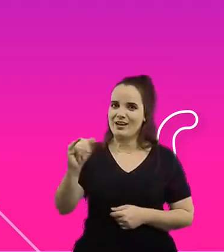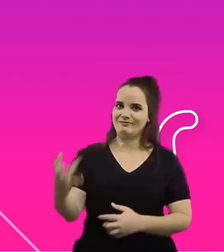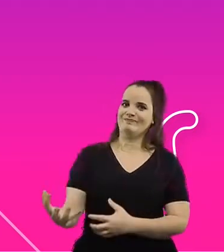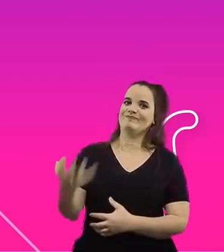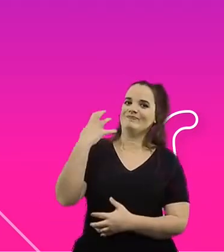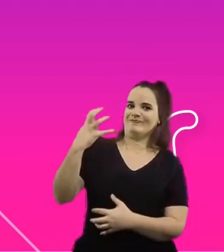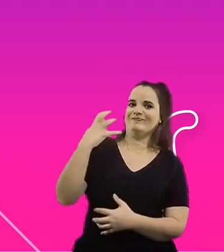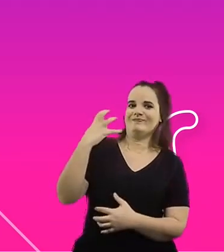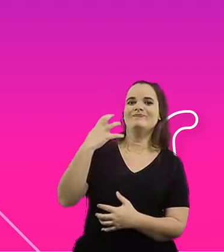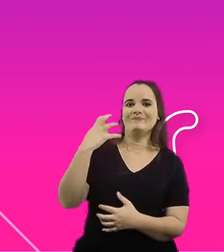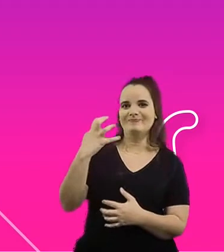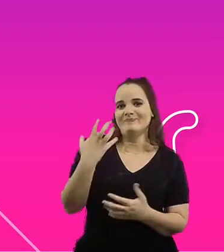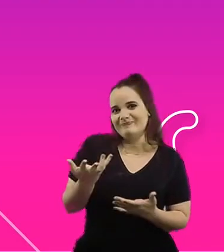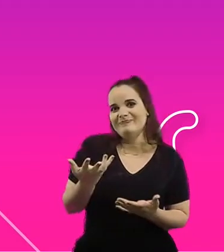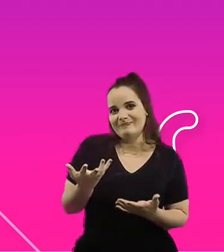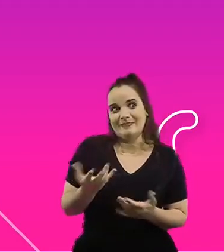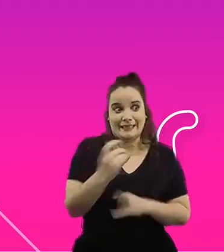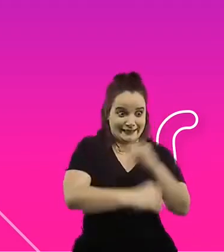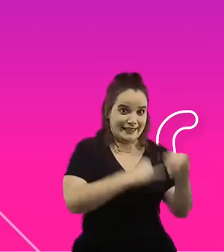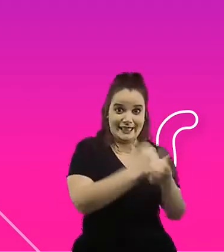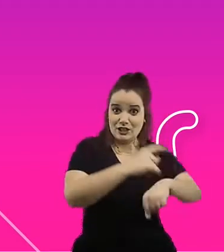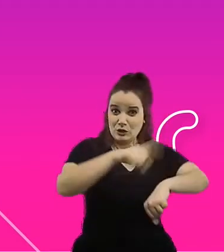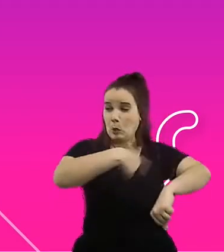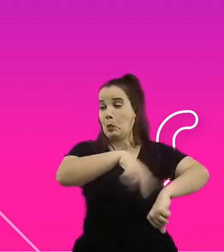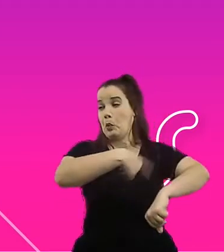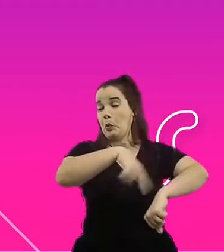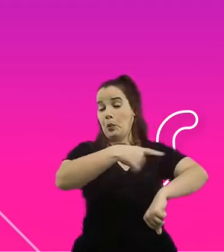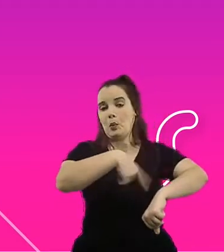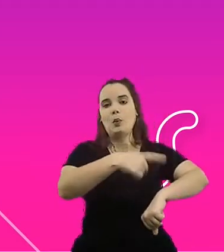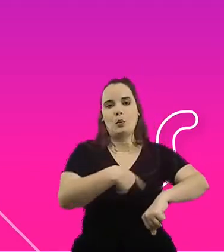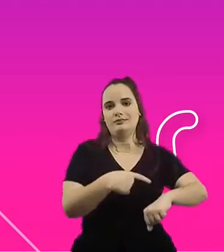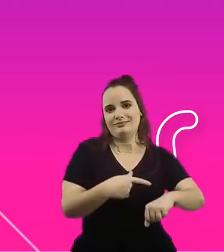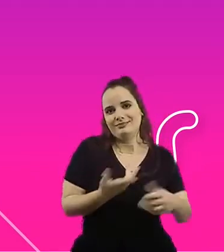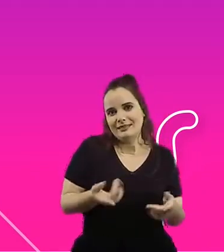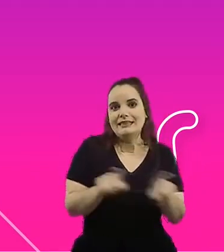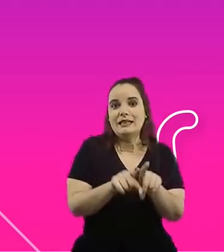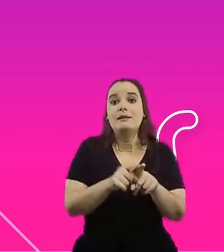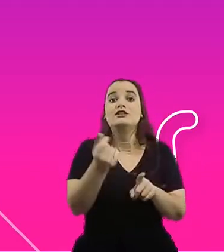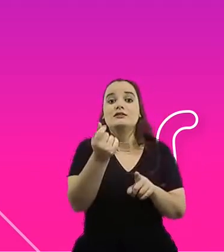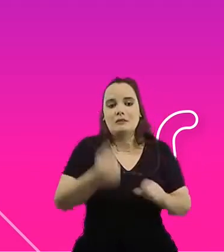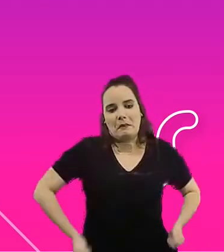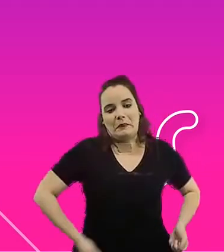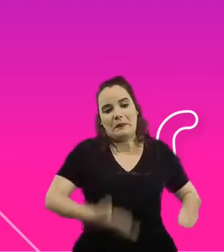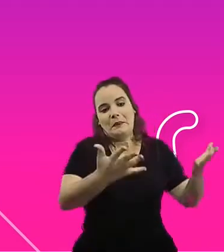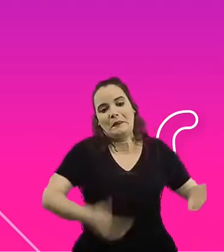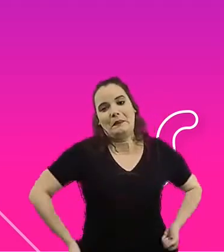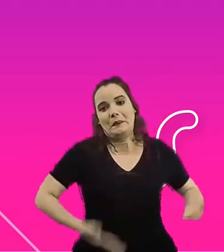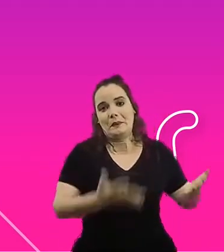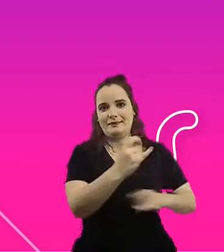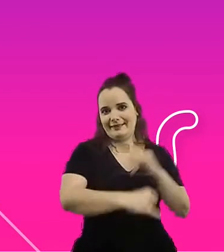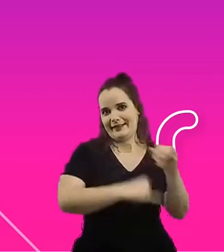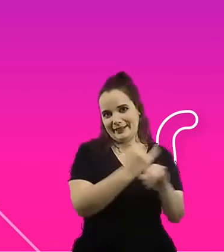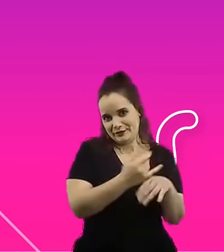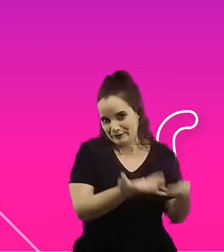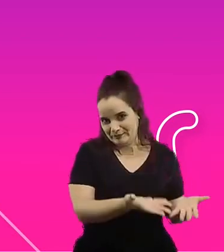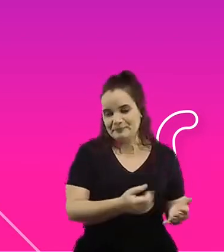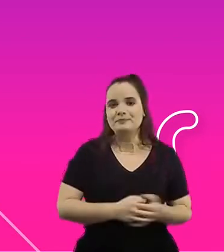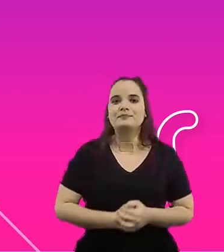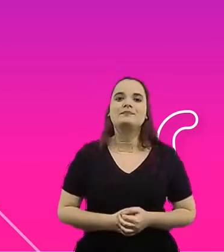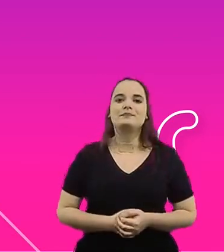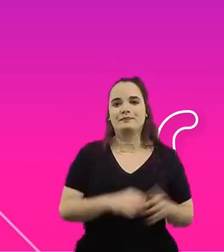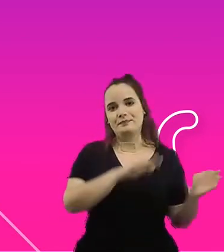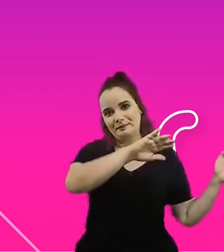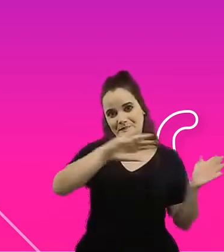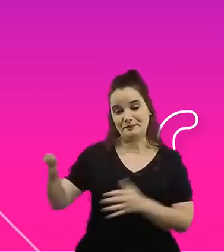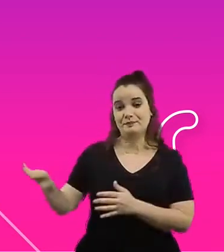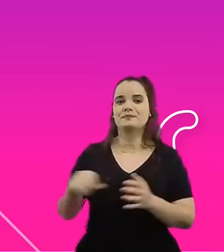ainda mais tempo na internet e gaste nosso dinheiro cada vez mais pela internet, certo? E, finalmente, a quinta